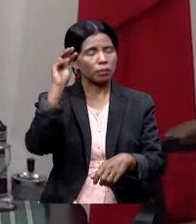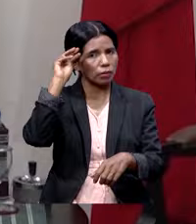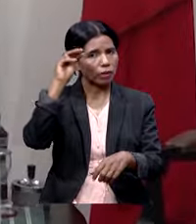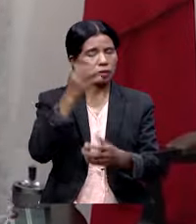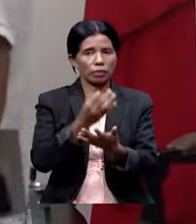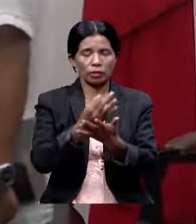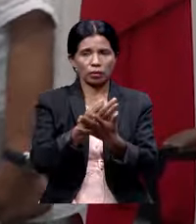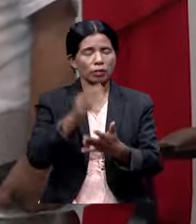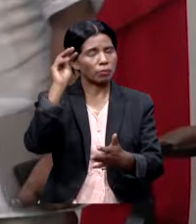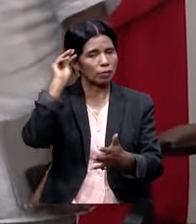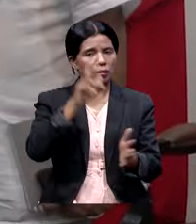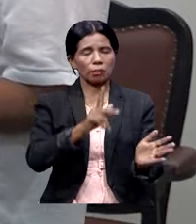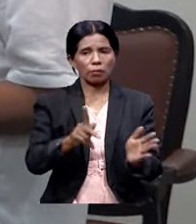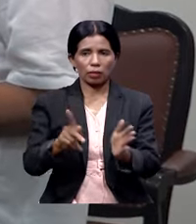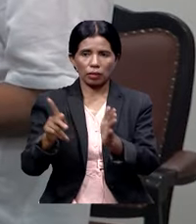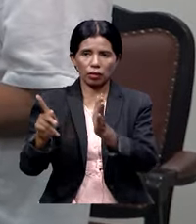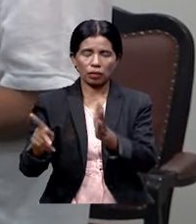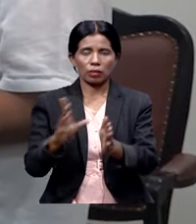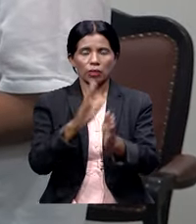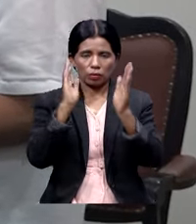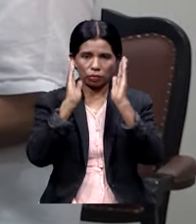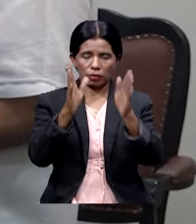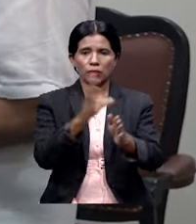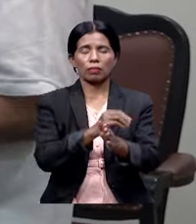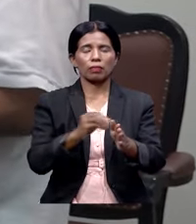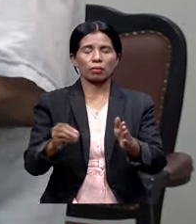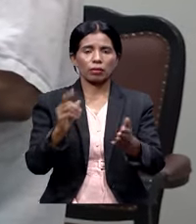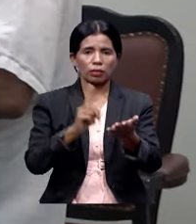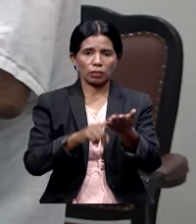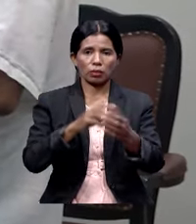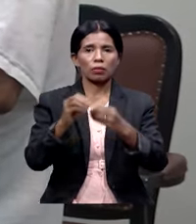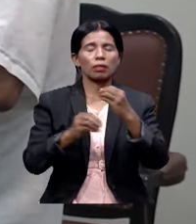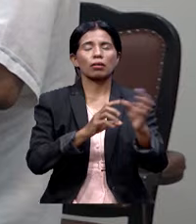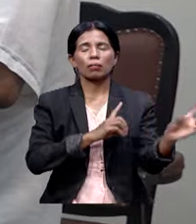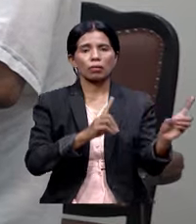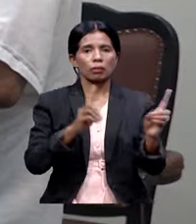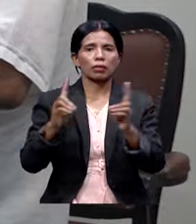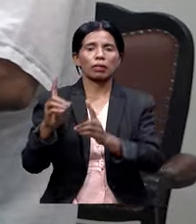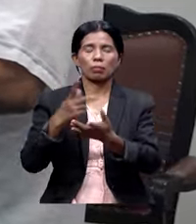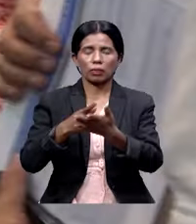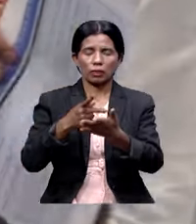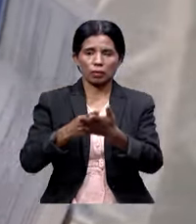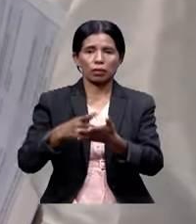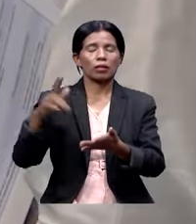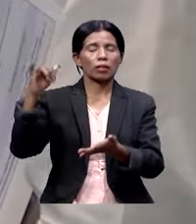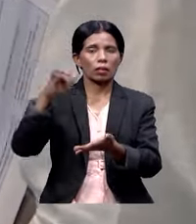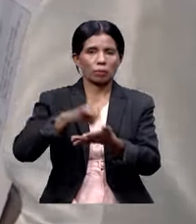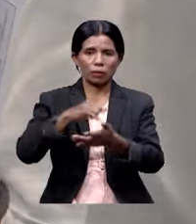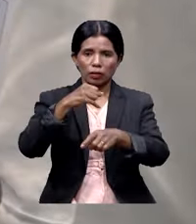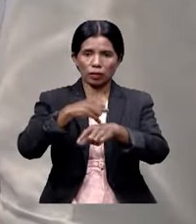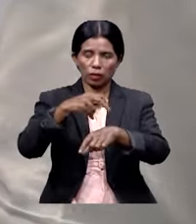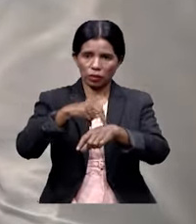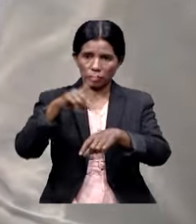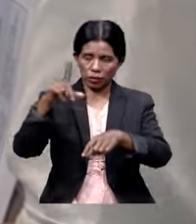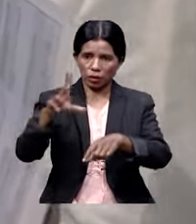Finanças, ministro Plano Investimento Estratégico, onde discute com a implementação projeto Aeroporto Internacional Nicolau Lobato. Já foi